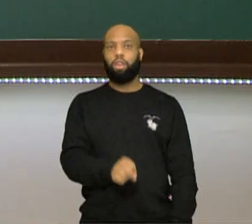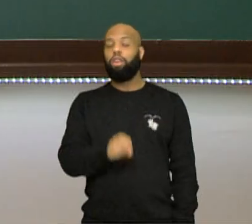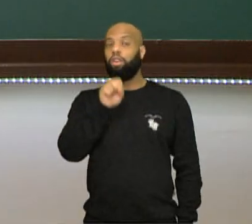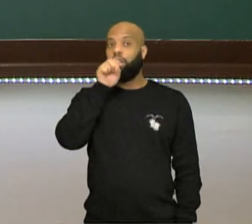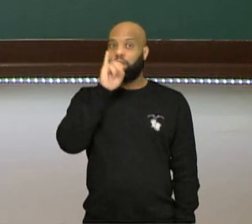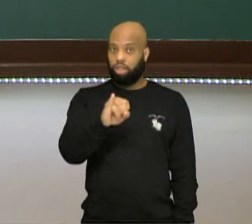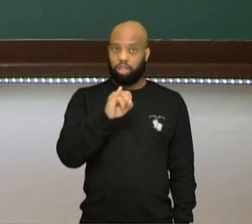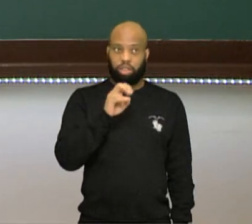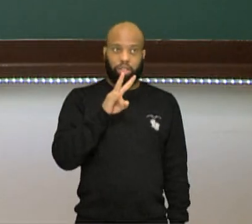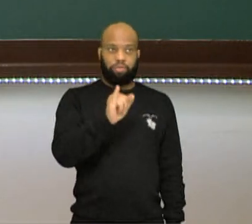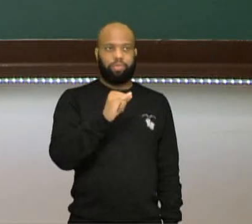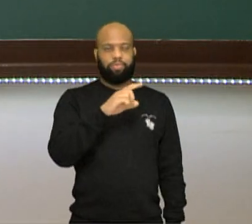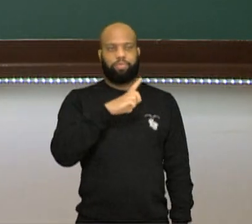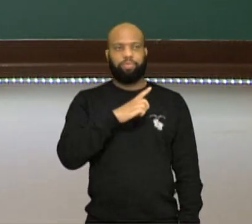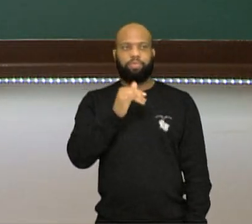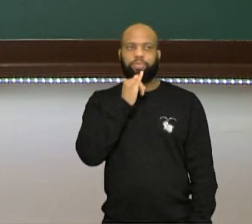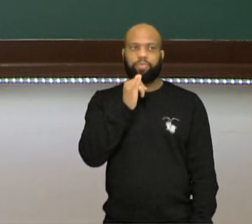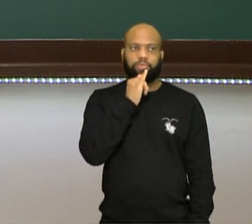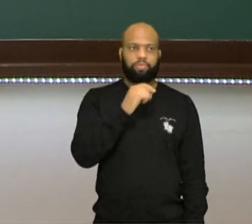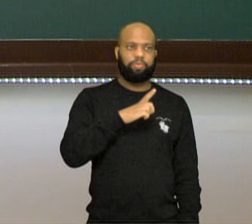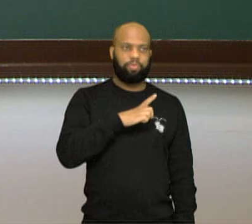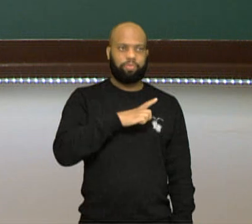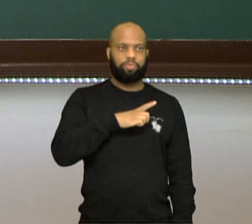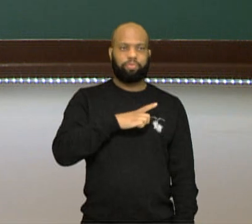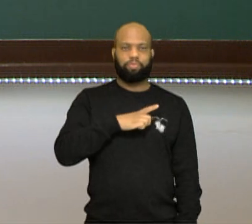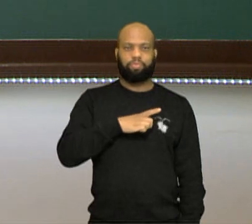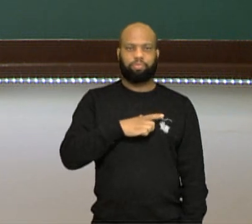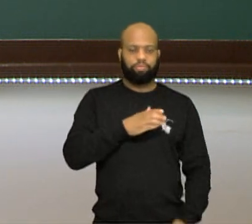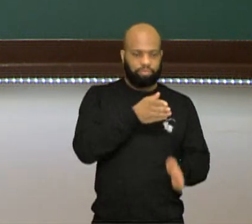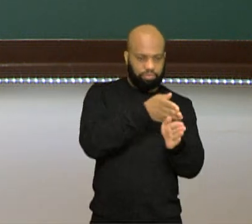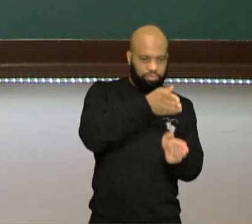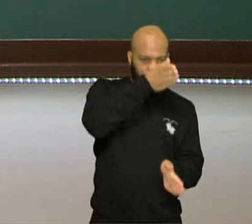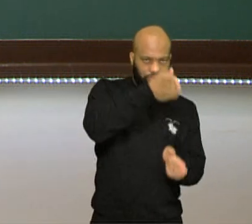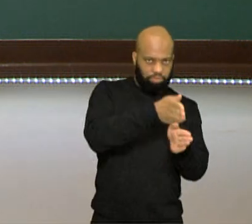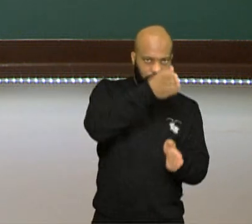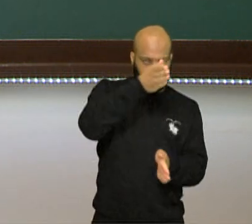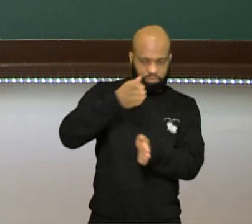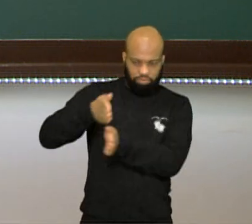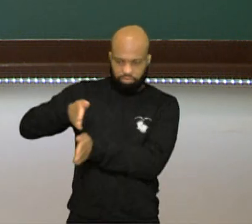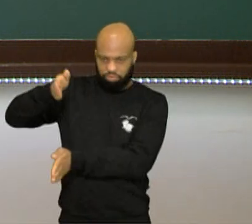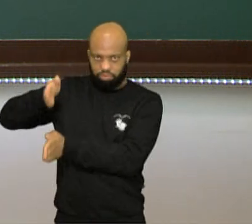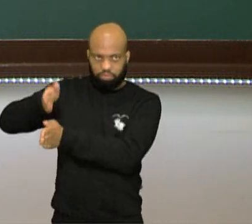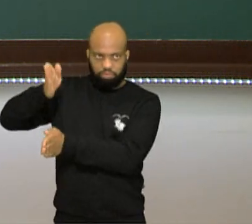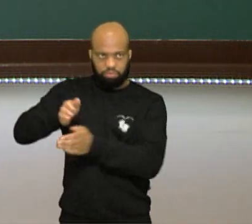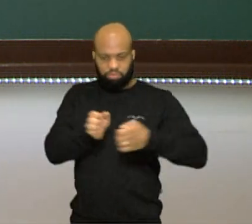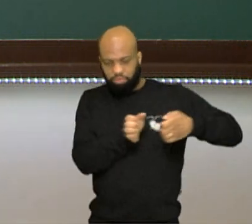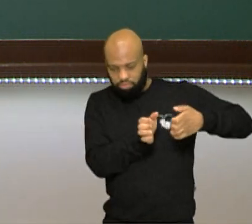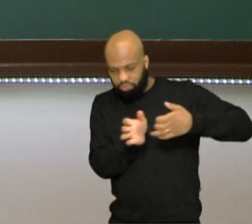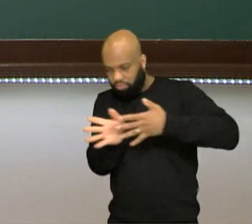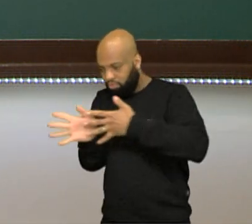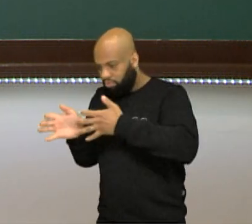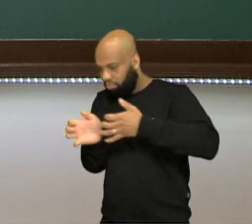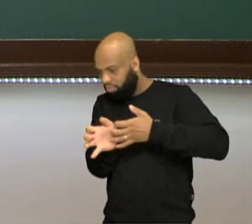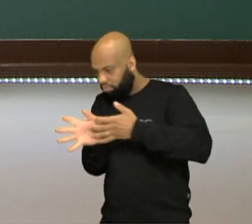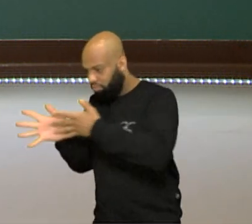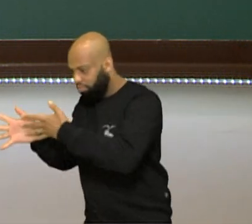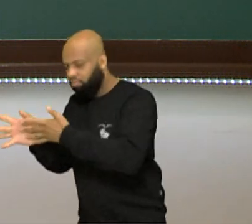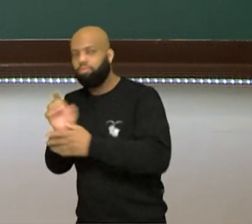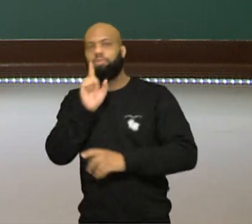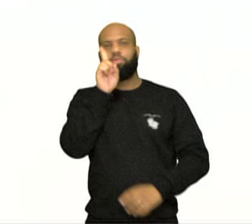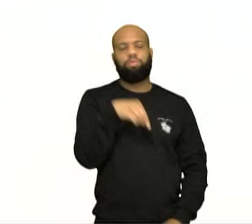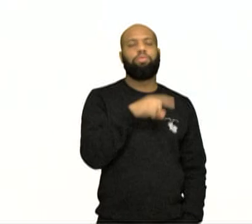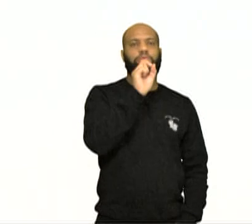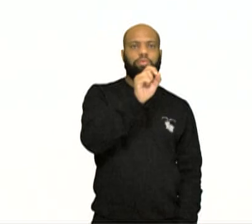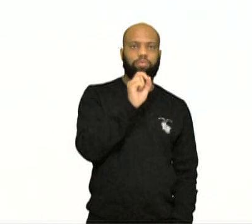um campo elétrico, que a gente chama de campo elétrico uniforme, cada superfície aqui vai